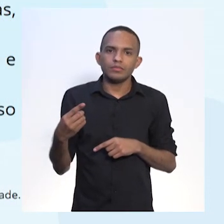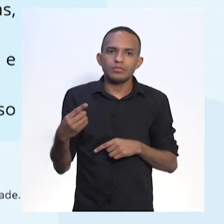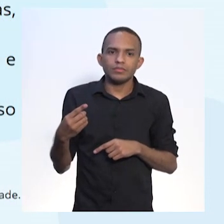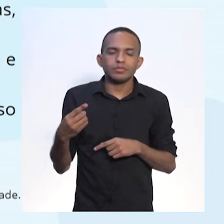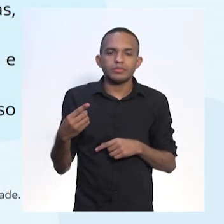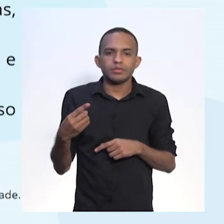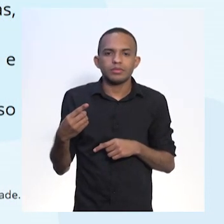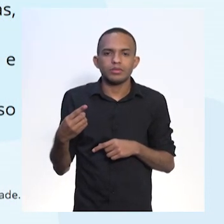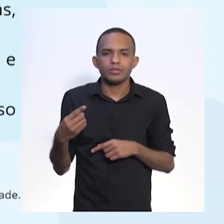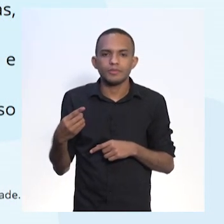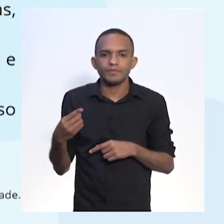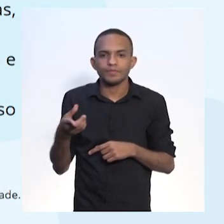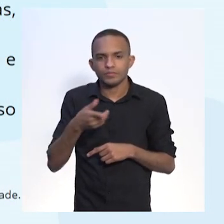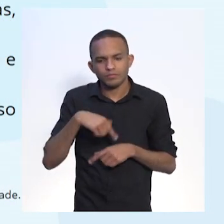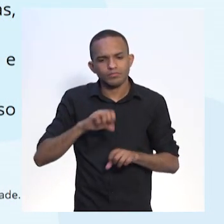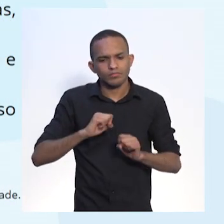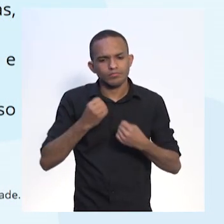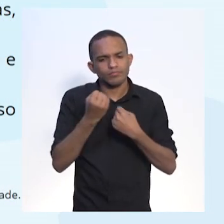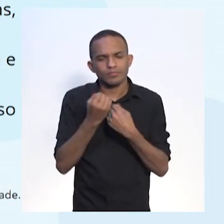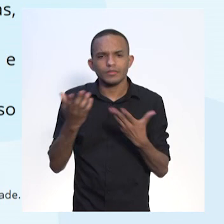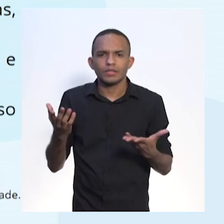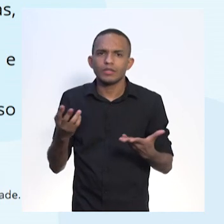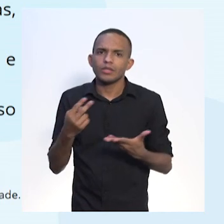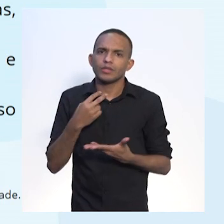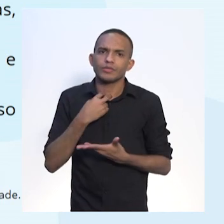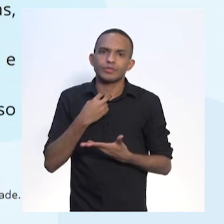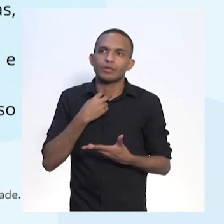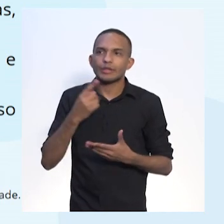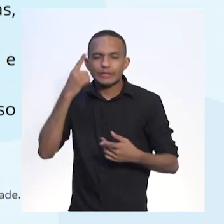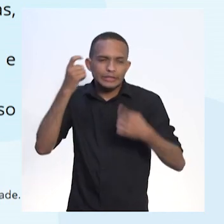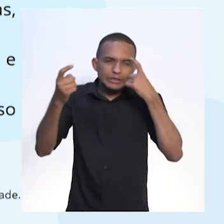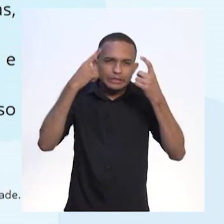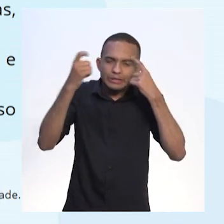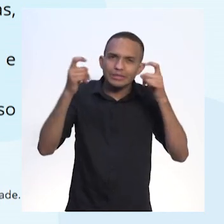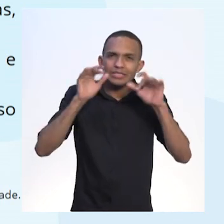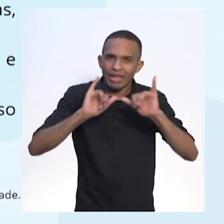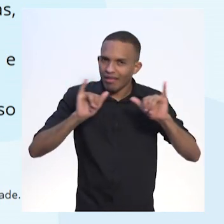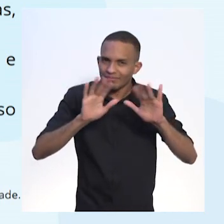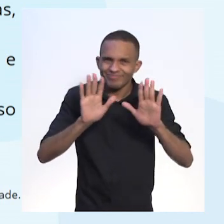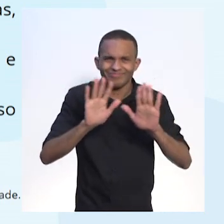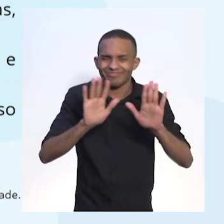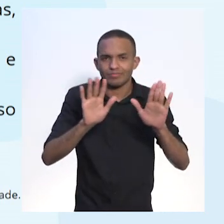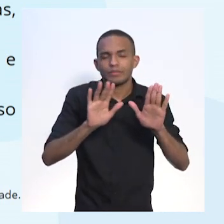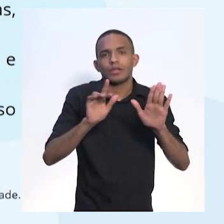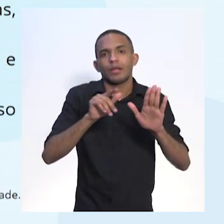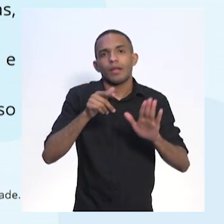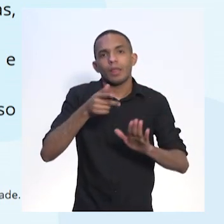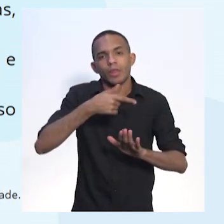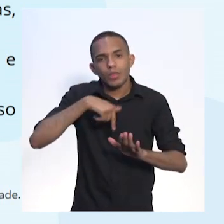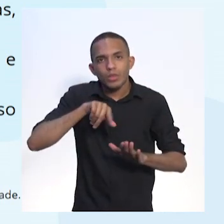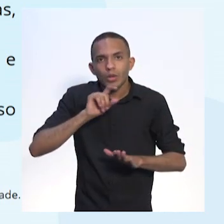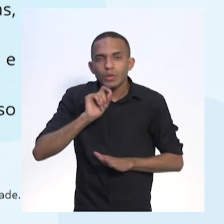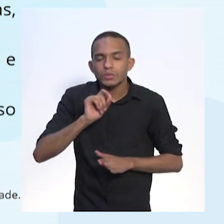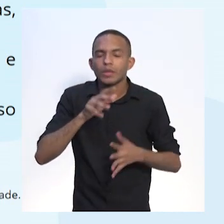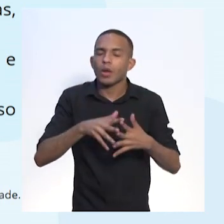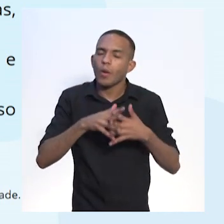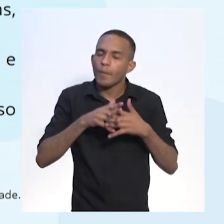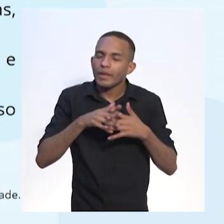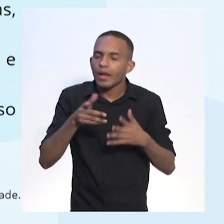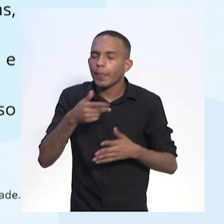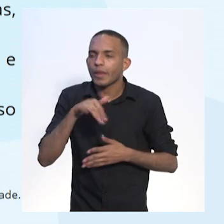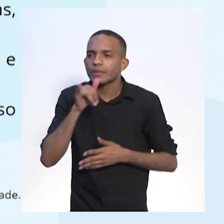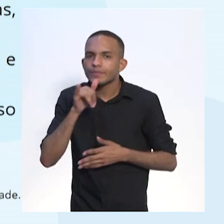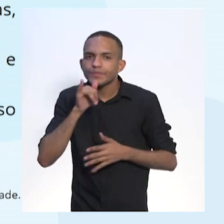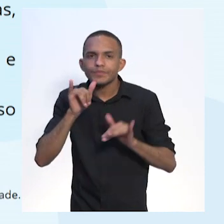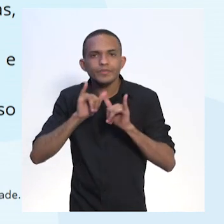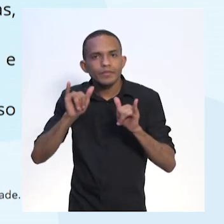cima, mas é para a gente reforçar. Então, não posso sair inventando notícias. É que, para o nosso caso aqui, fica mais complicado a gente pegar uma